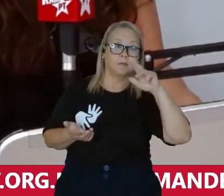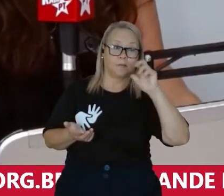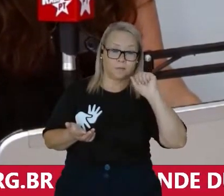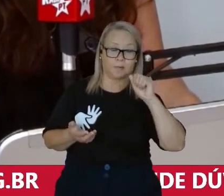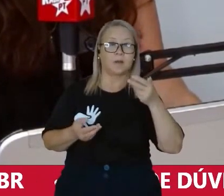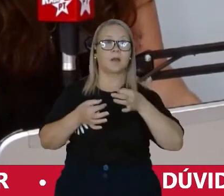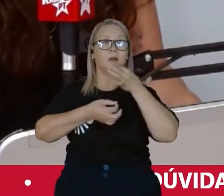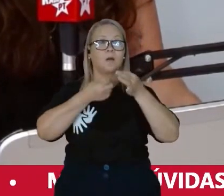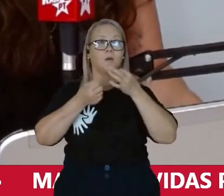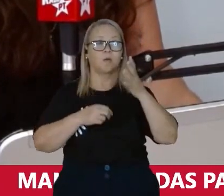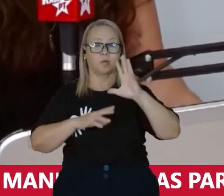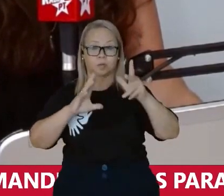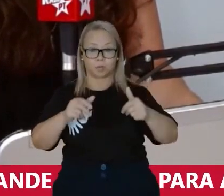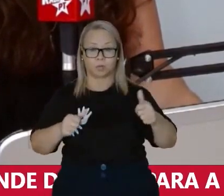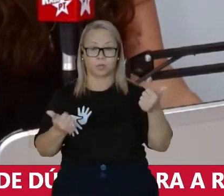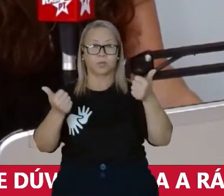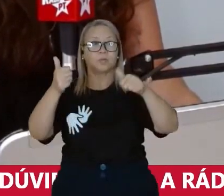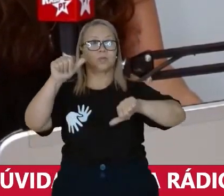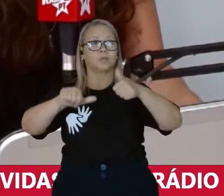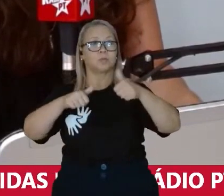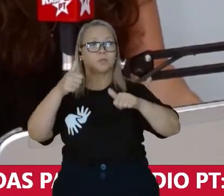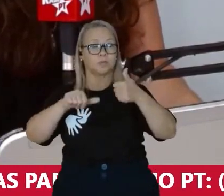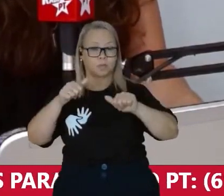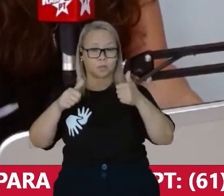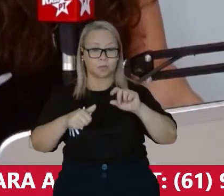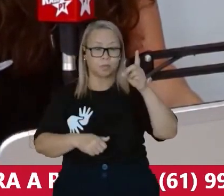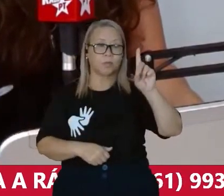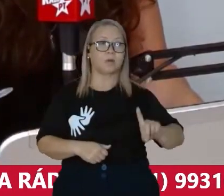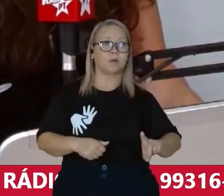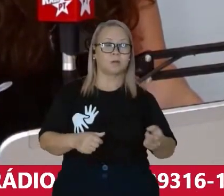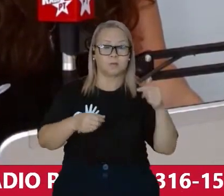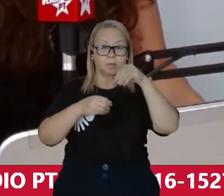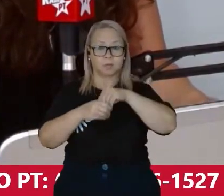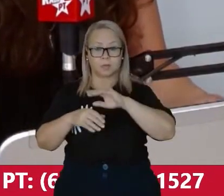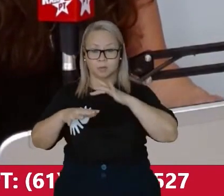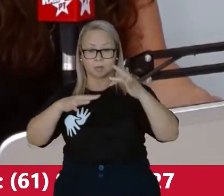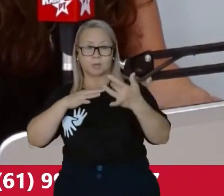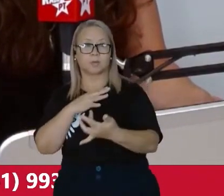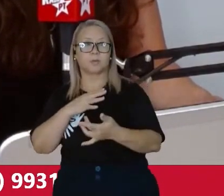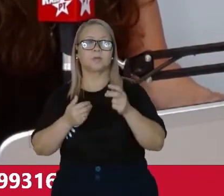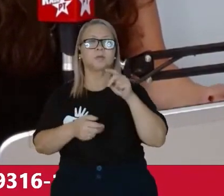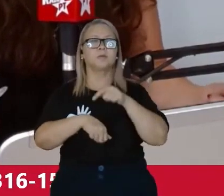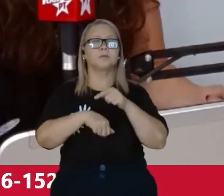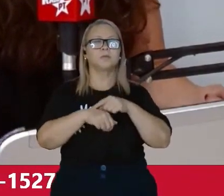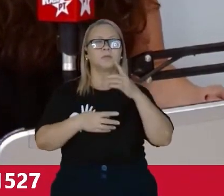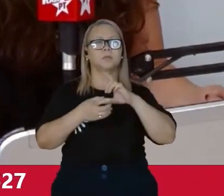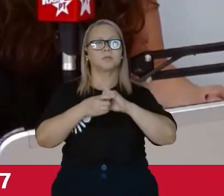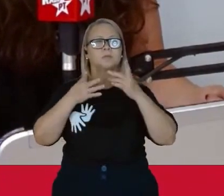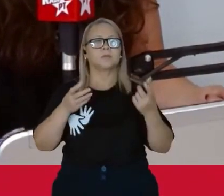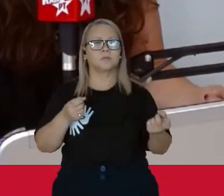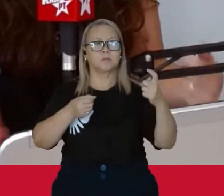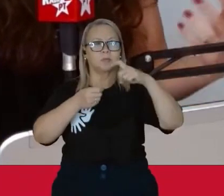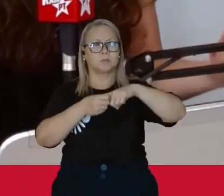Todos avaliam que a direita conseguiu entrar fundo nas redes sociais. Você avalia que estamos no momento em que a democracia está sendo retomada